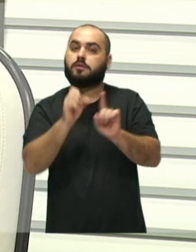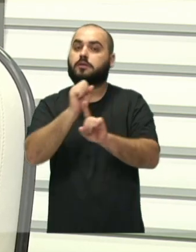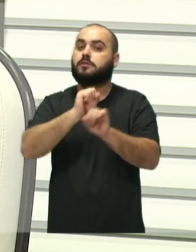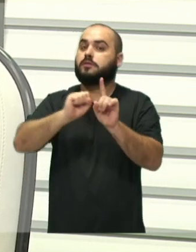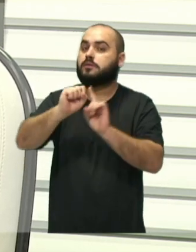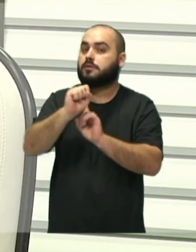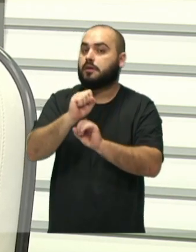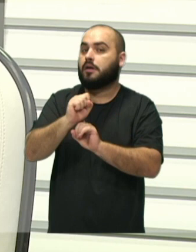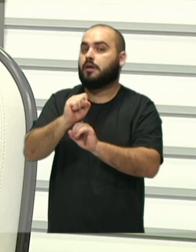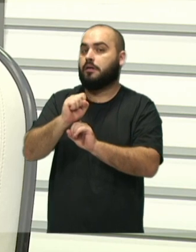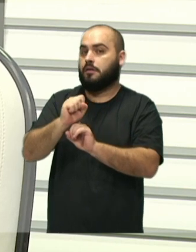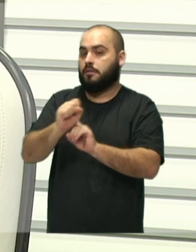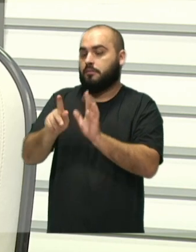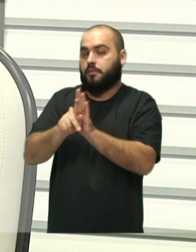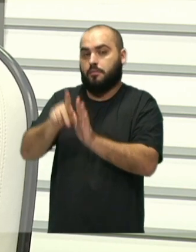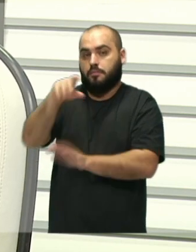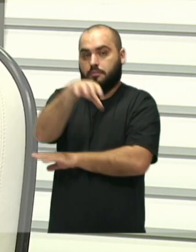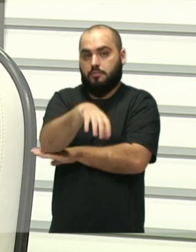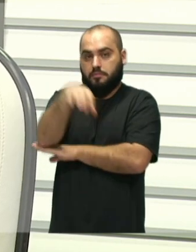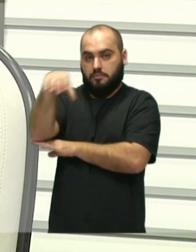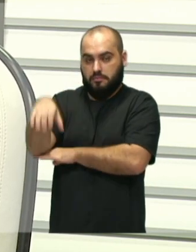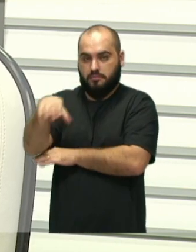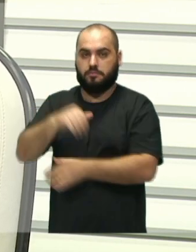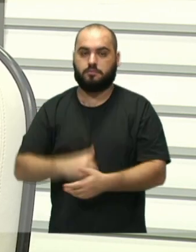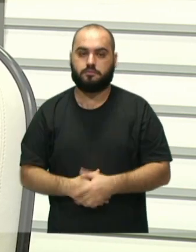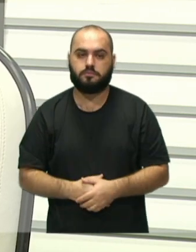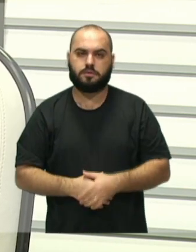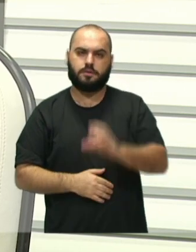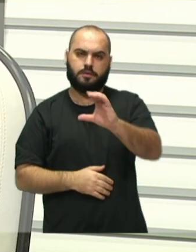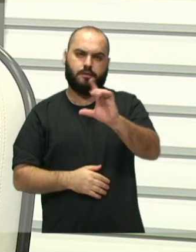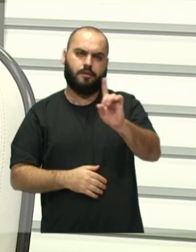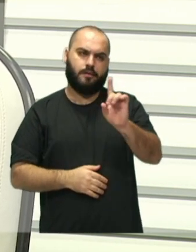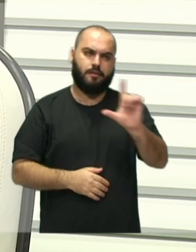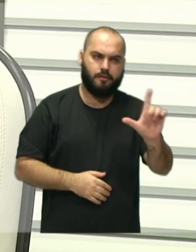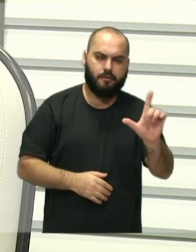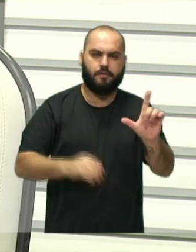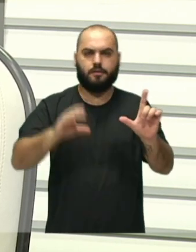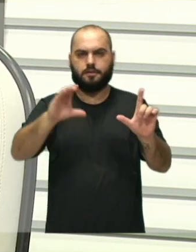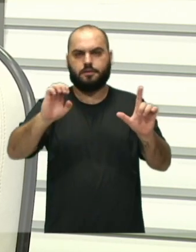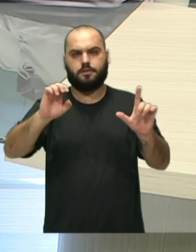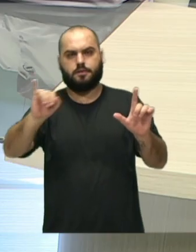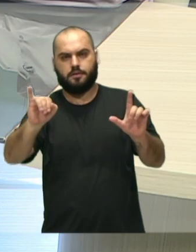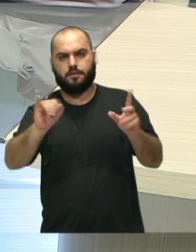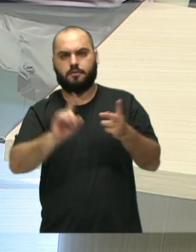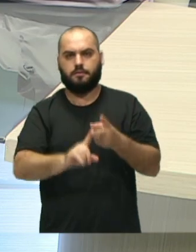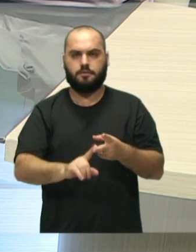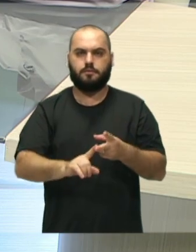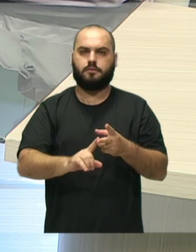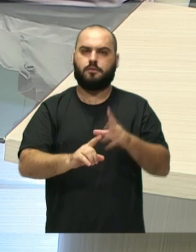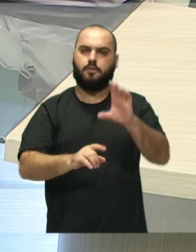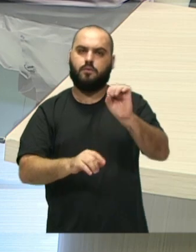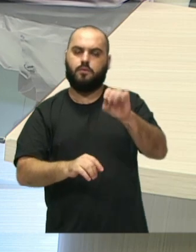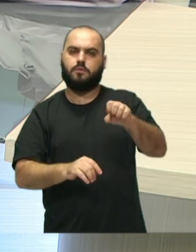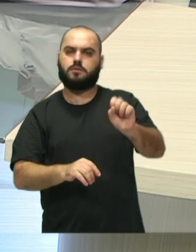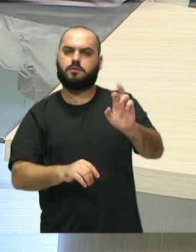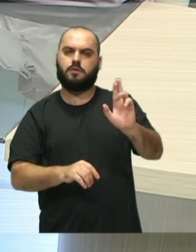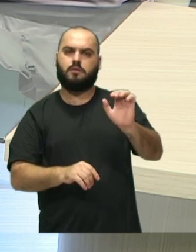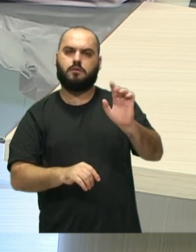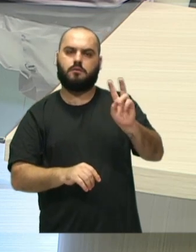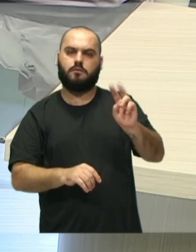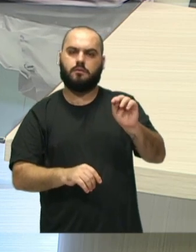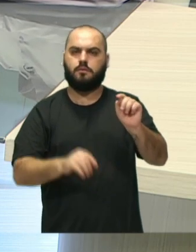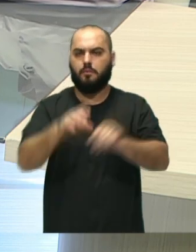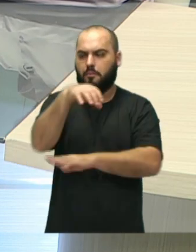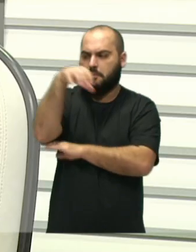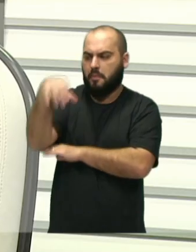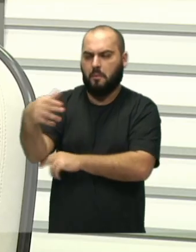civil organizada a 6 CDL programa social serviço social muito o